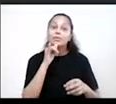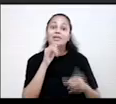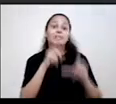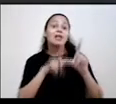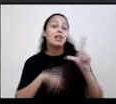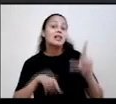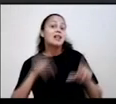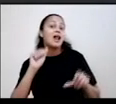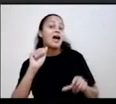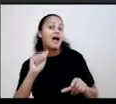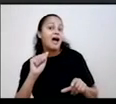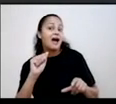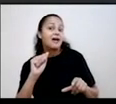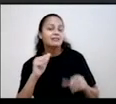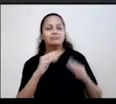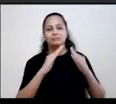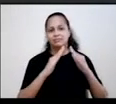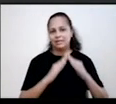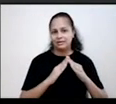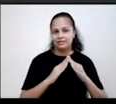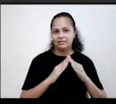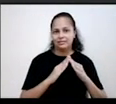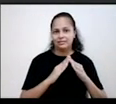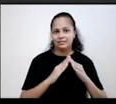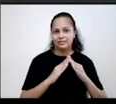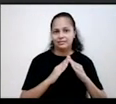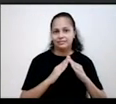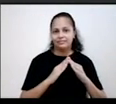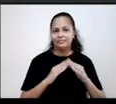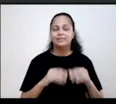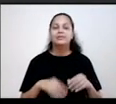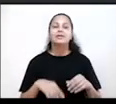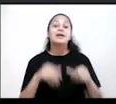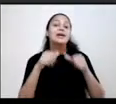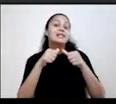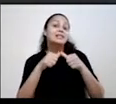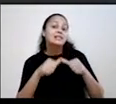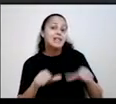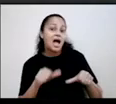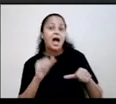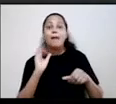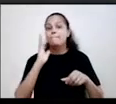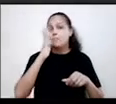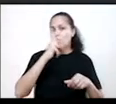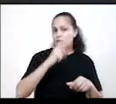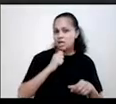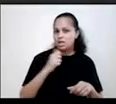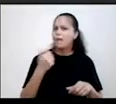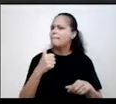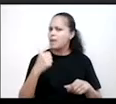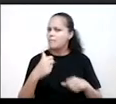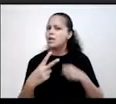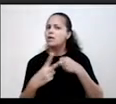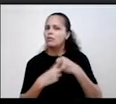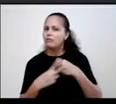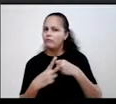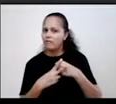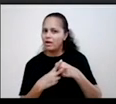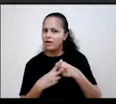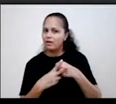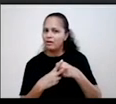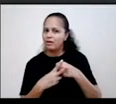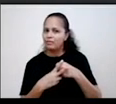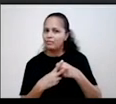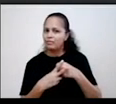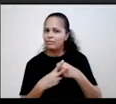casa. Aí constitui o sujeito, depois, geralmente a gente põe o predicado depois. Está bonita. O verbo primeiro, depois o predicativo. Você